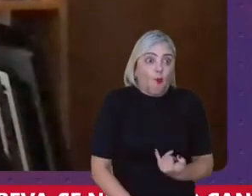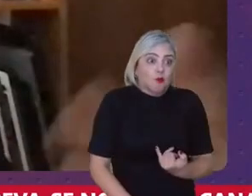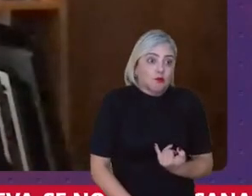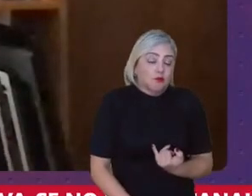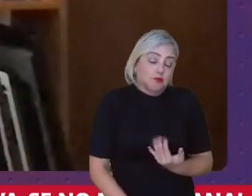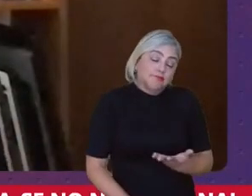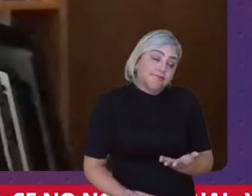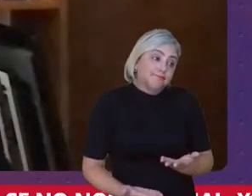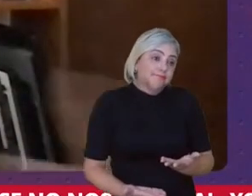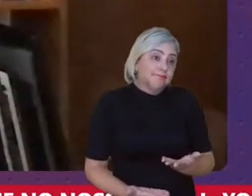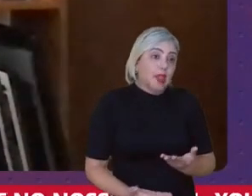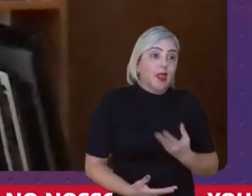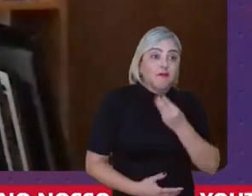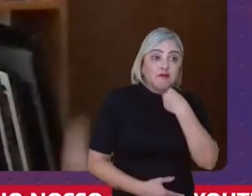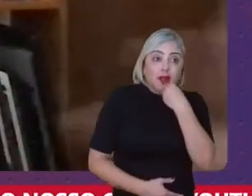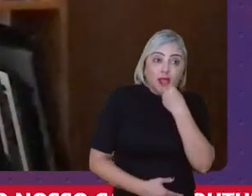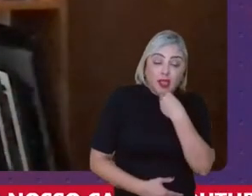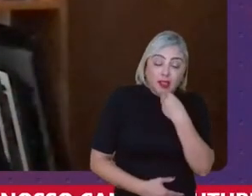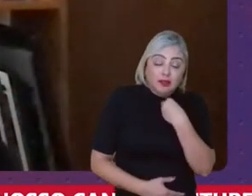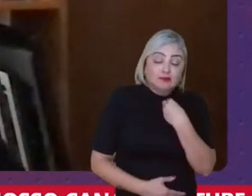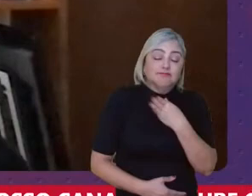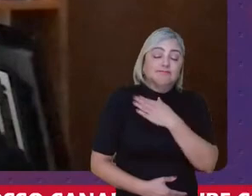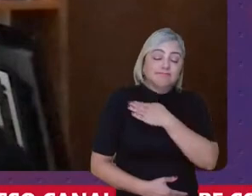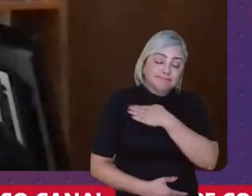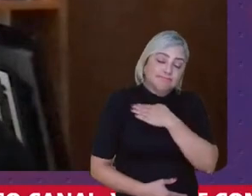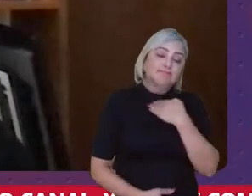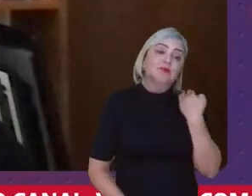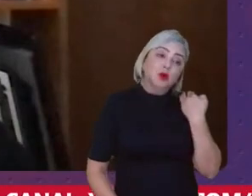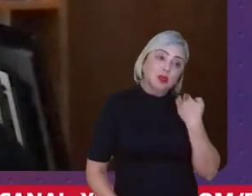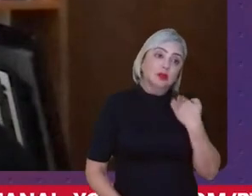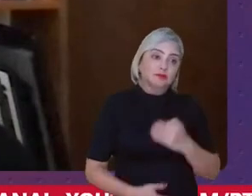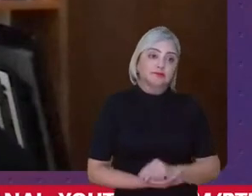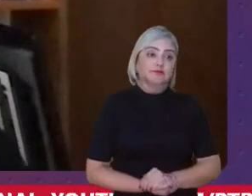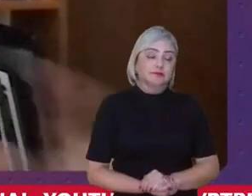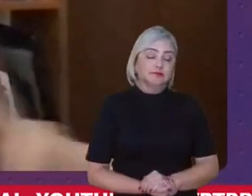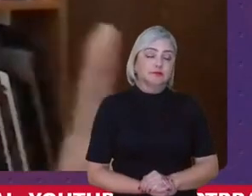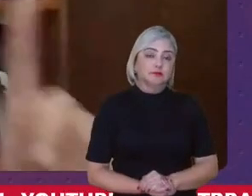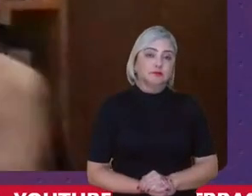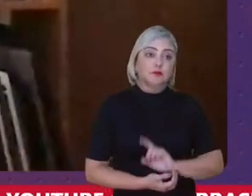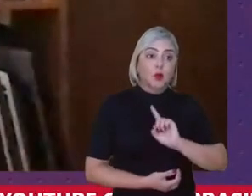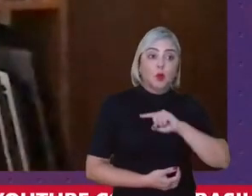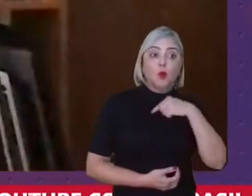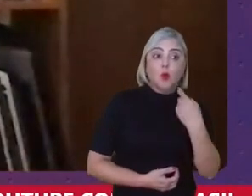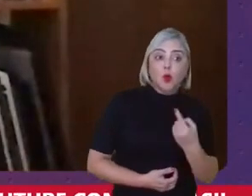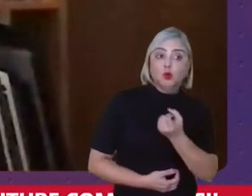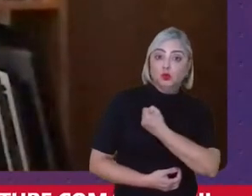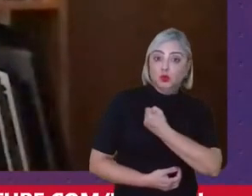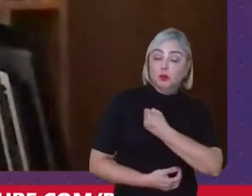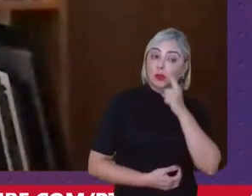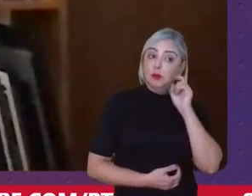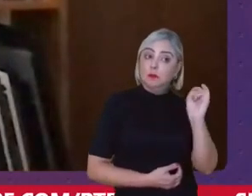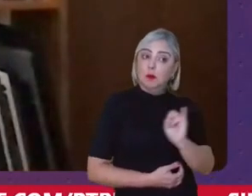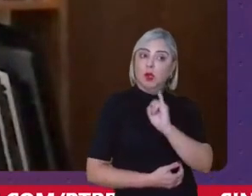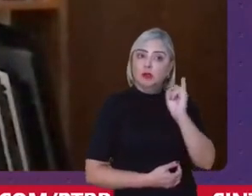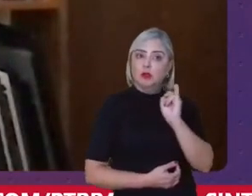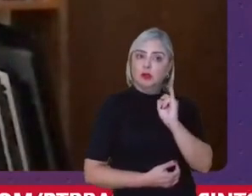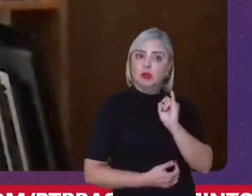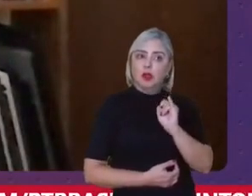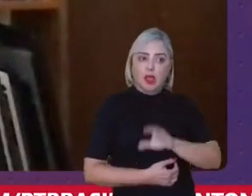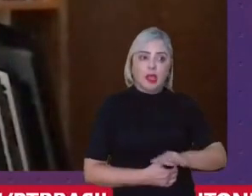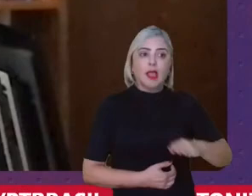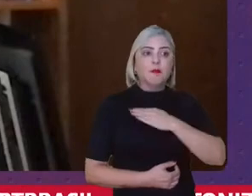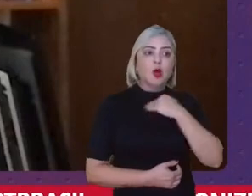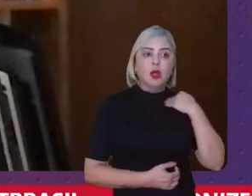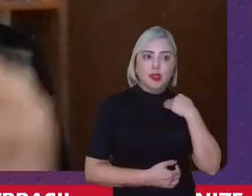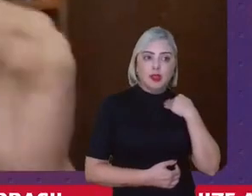curava rapidamente, mas como ela estava muito debilitada, ela acabava morrendo, né? Um outro dado que é super importante, porque tinha uma parte das crianças que